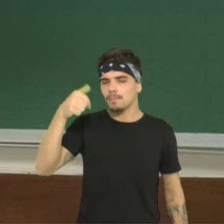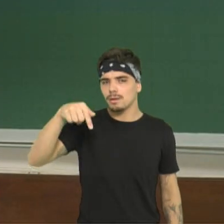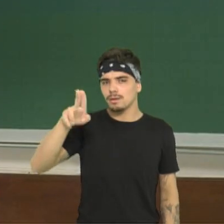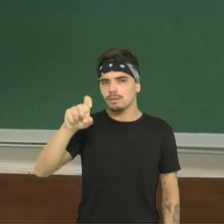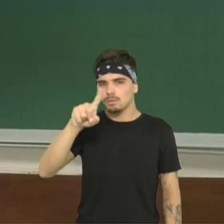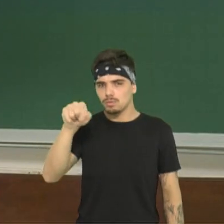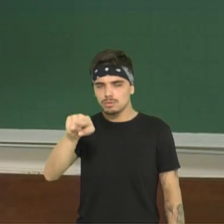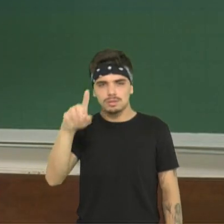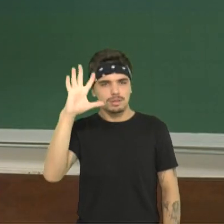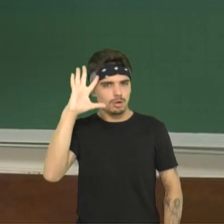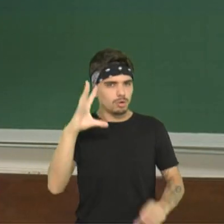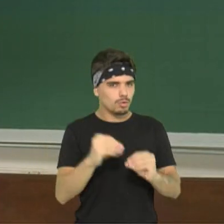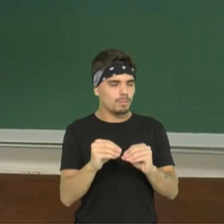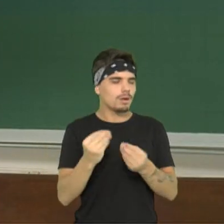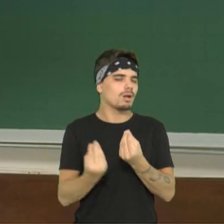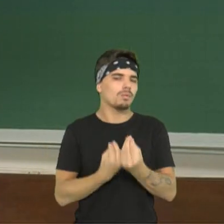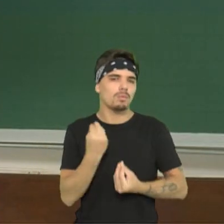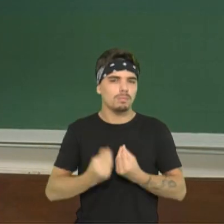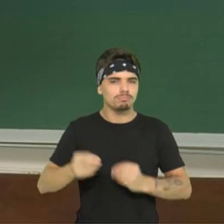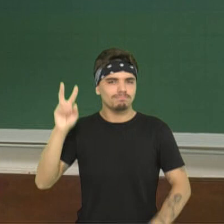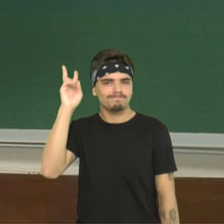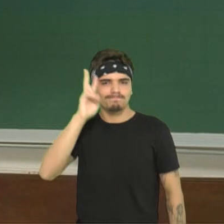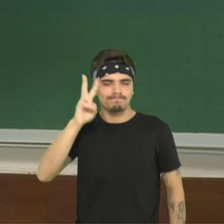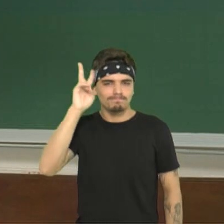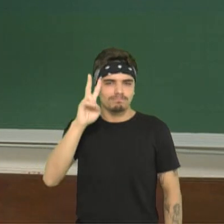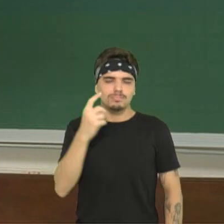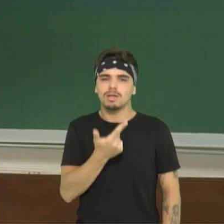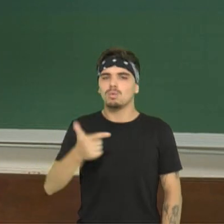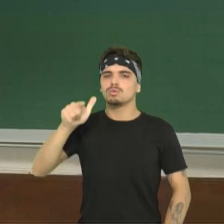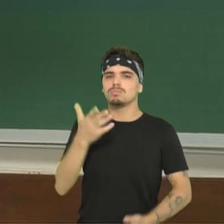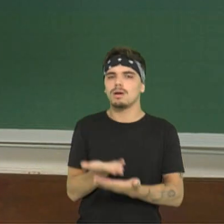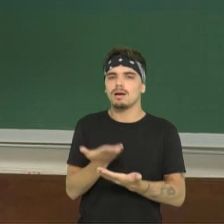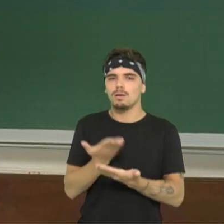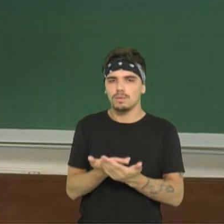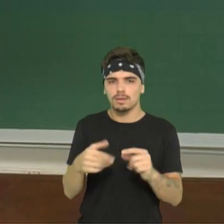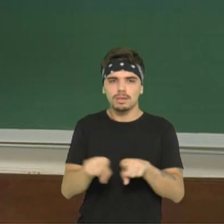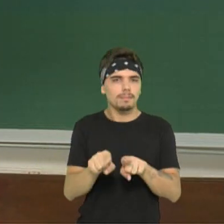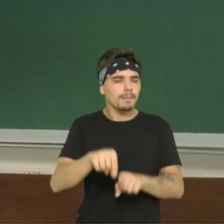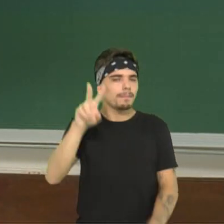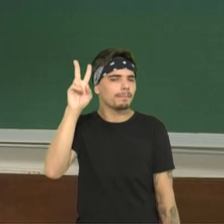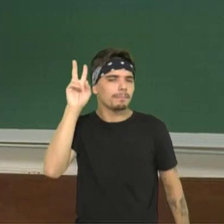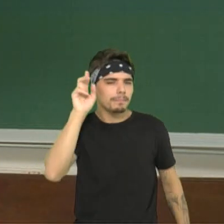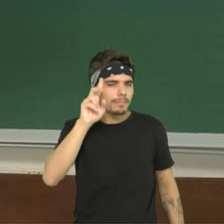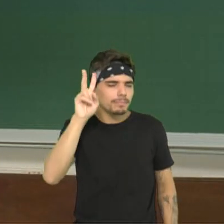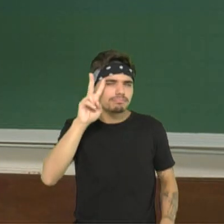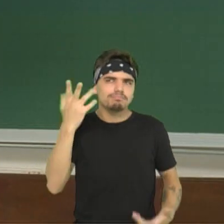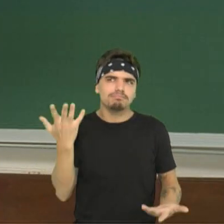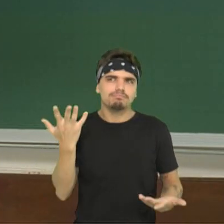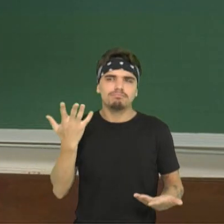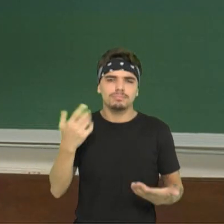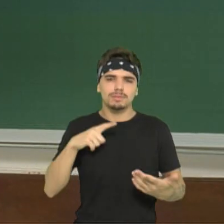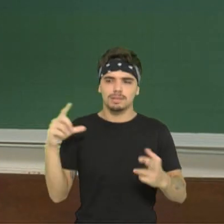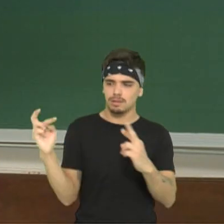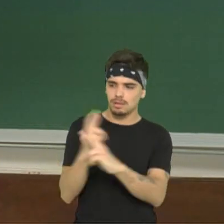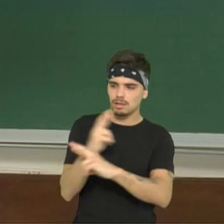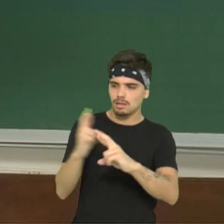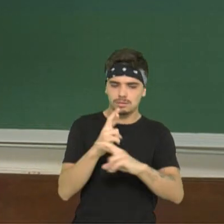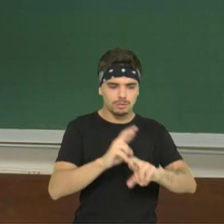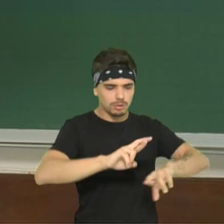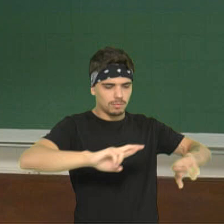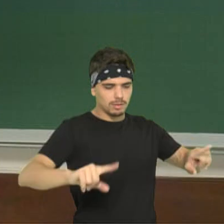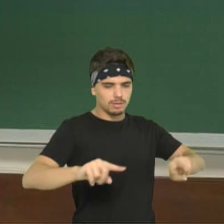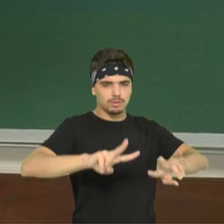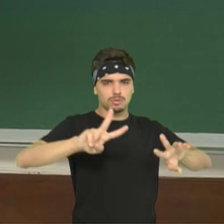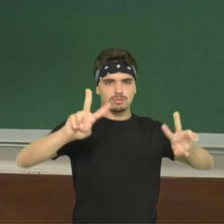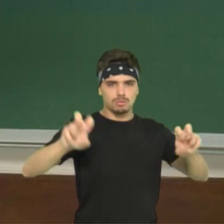vocês conseguem relembrar, né, a última aula e também pensar relações e diferenças entre